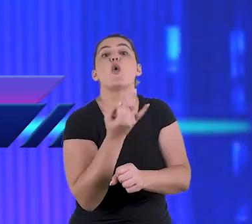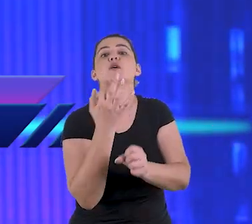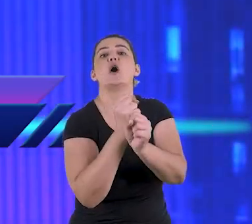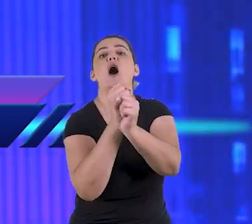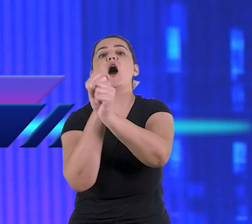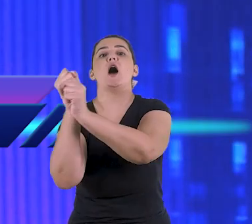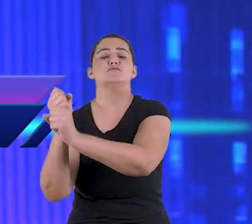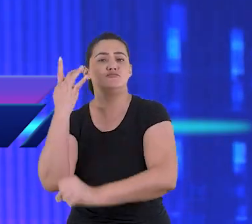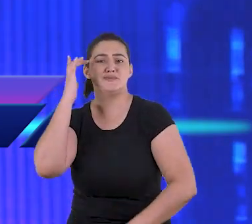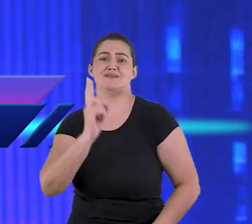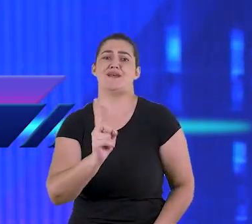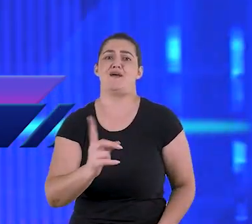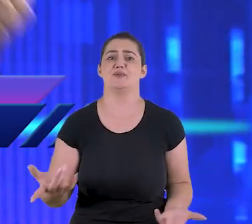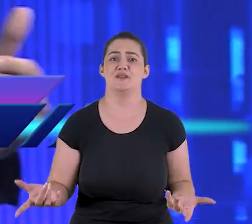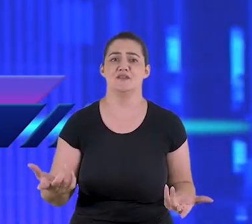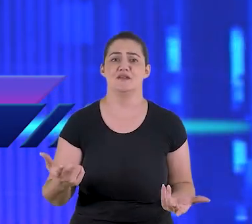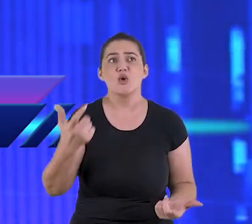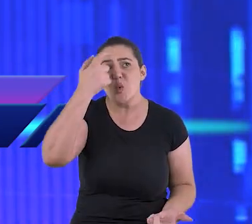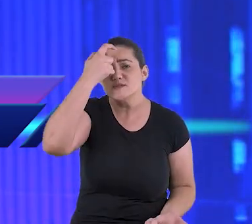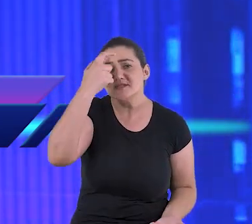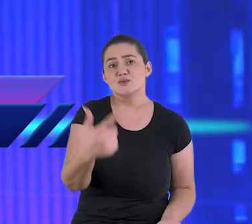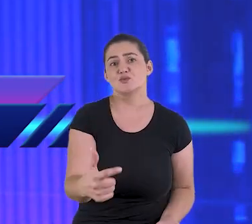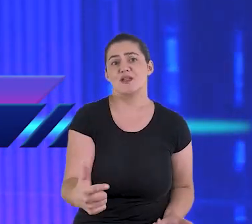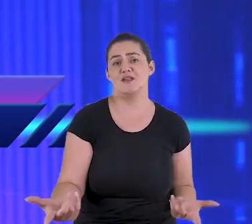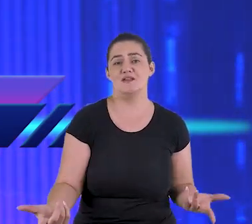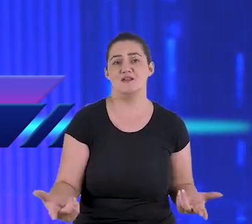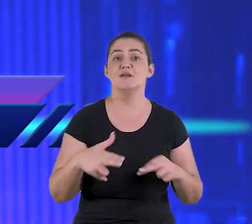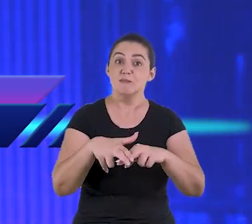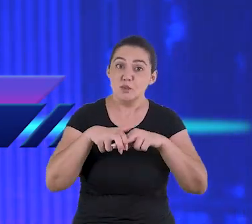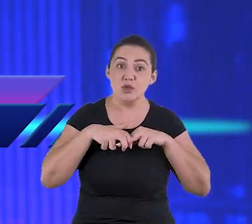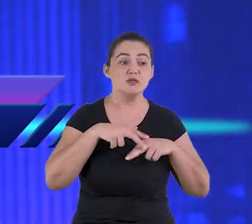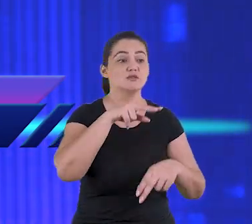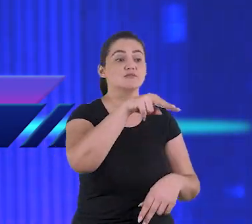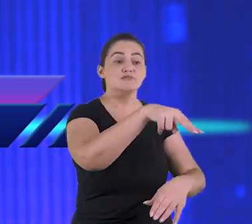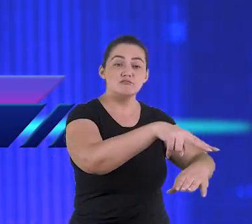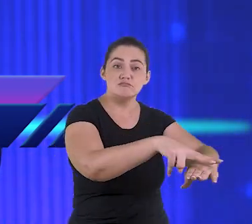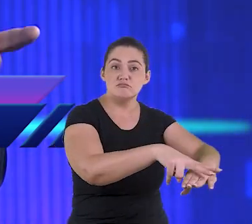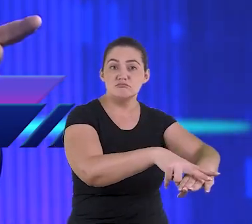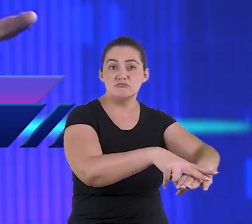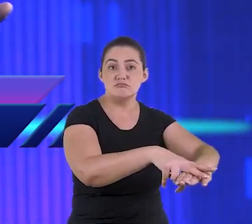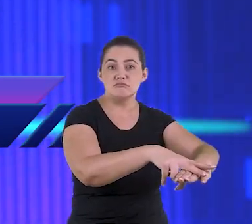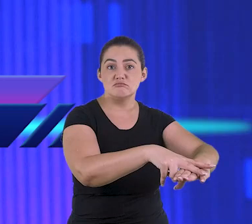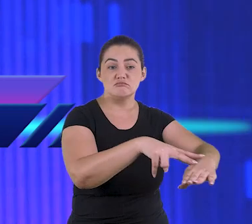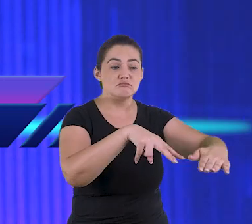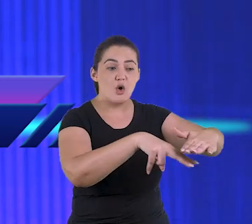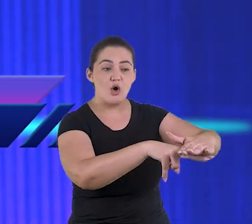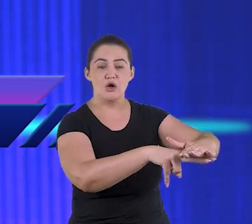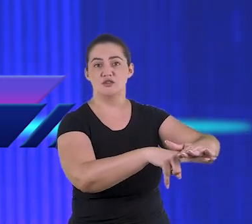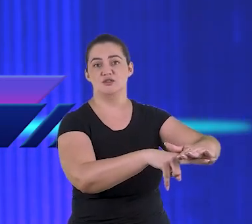tempo não tivesse passado. Então, o problema da